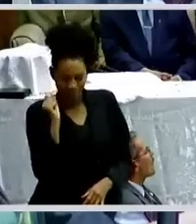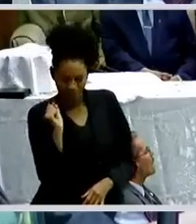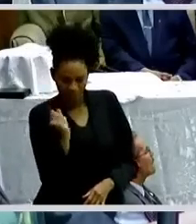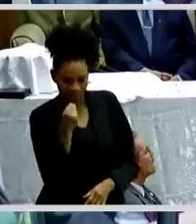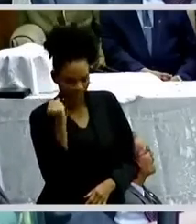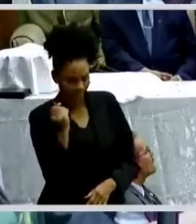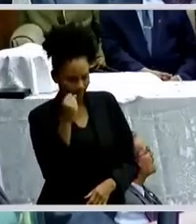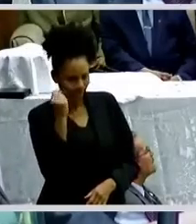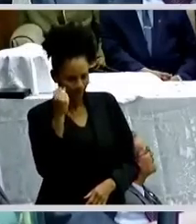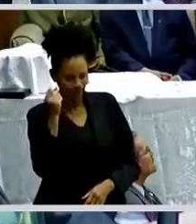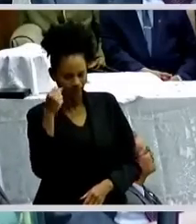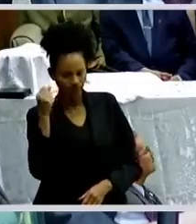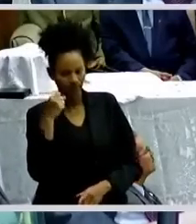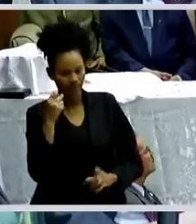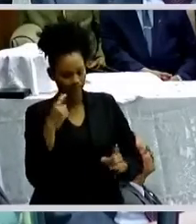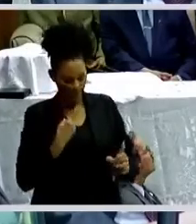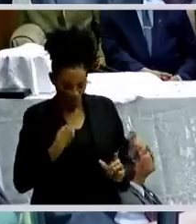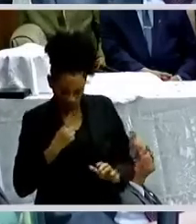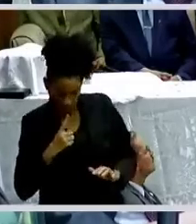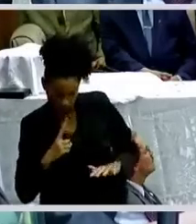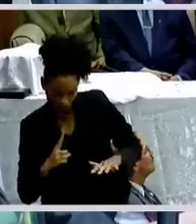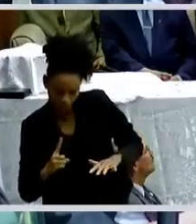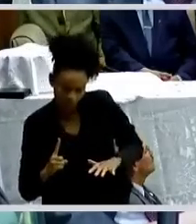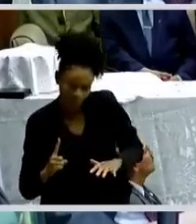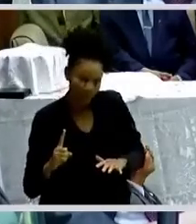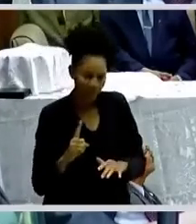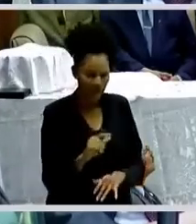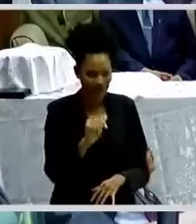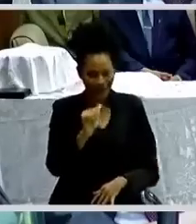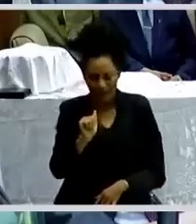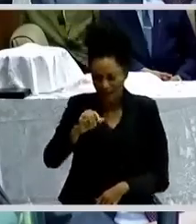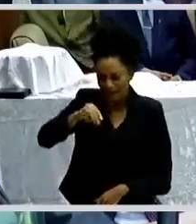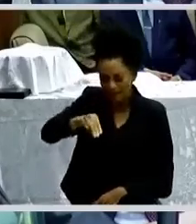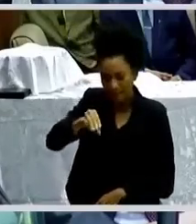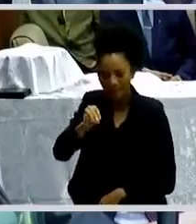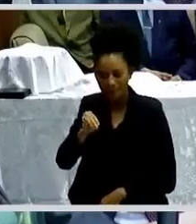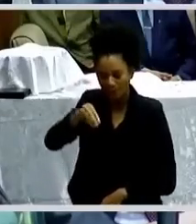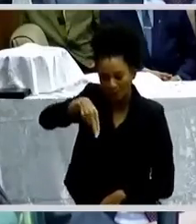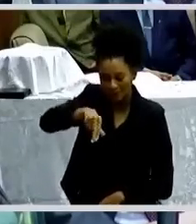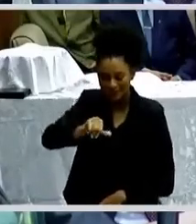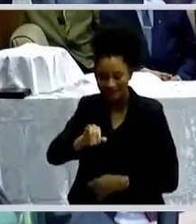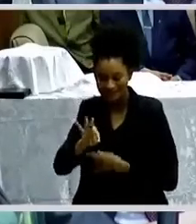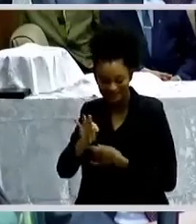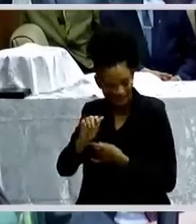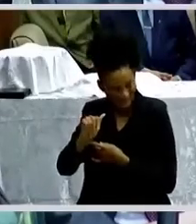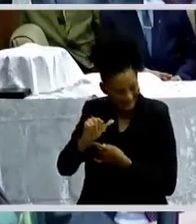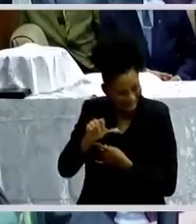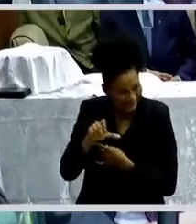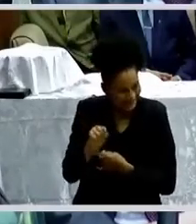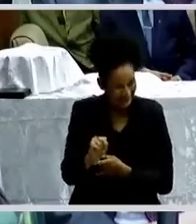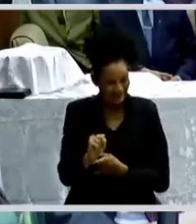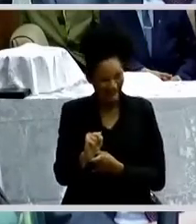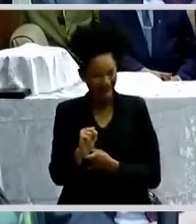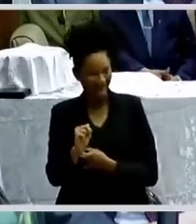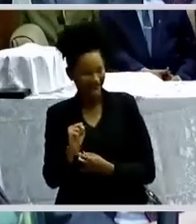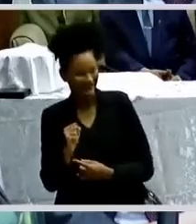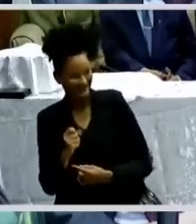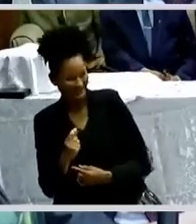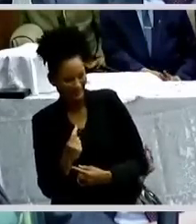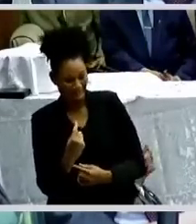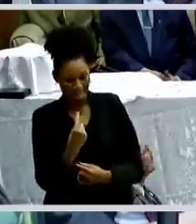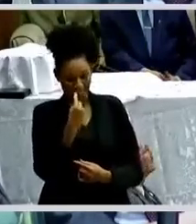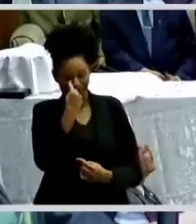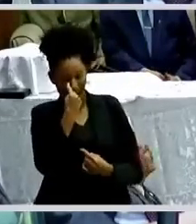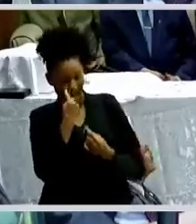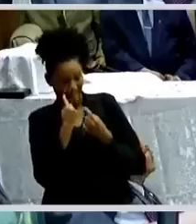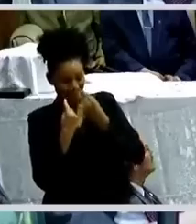faz ele aparecer no cenário quando os amonitas queriam destruir e vazar o olho dos